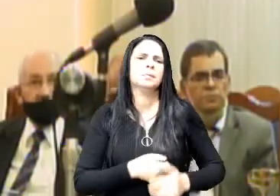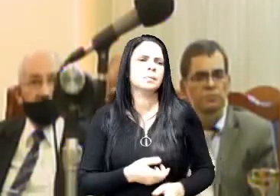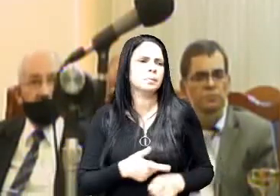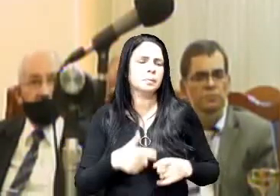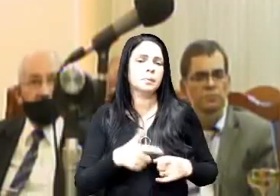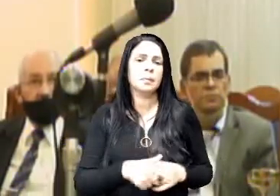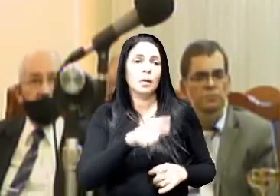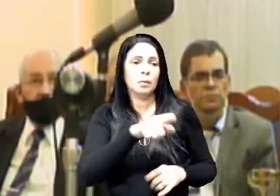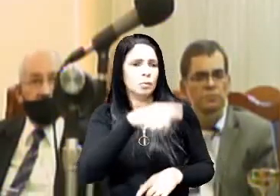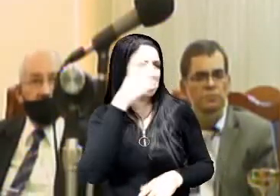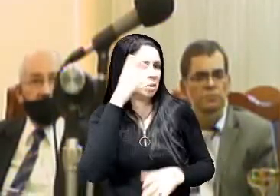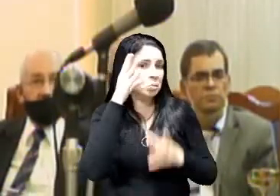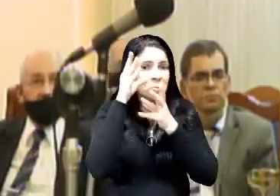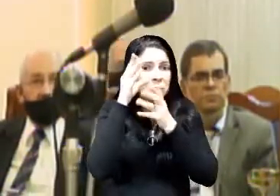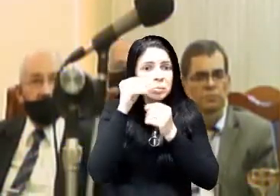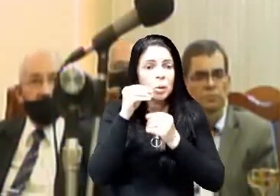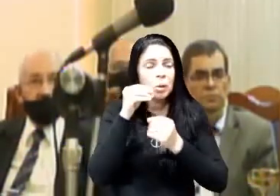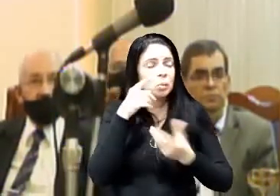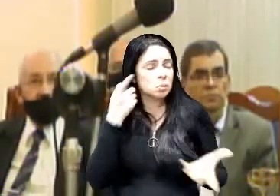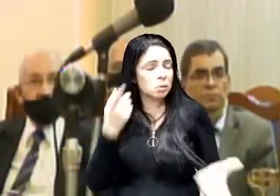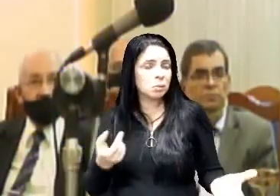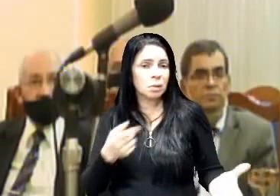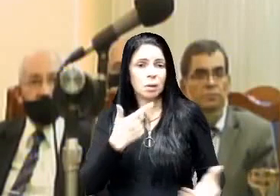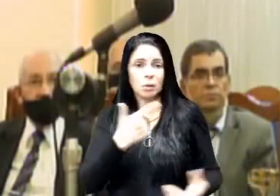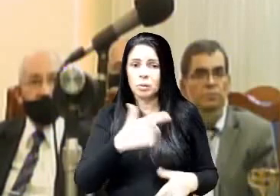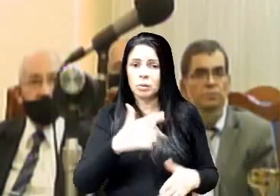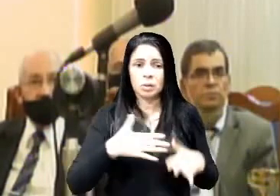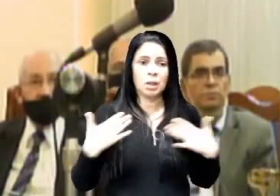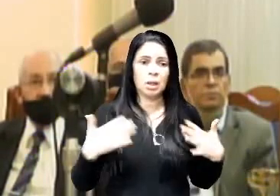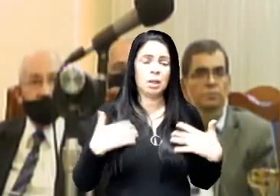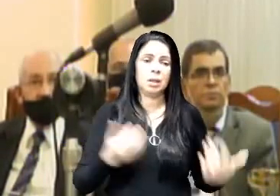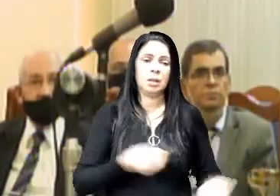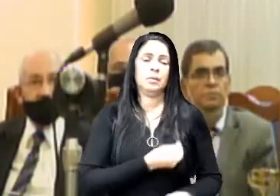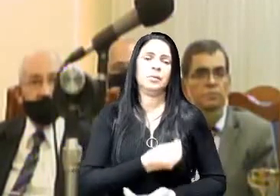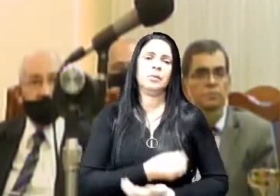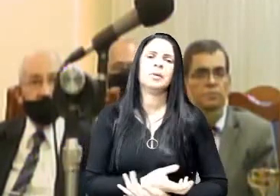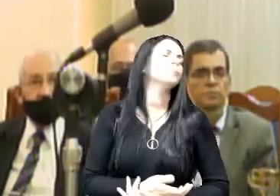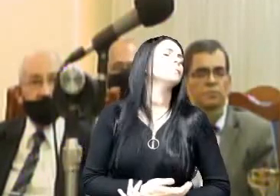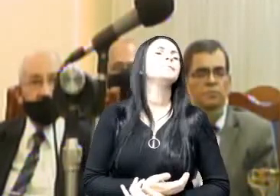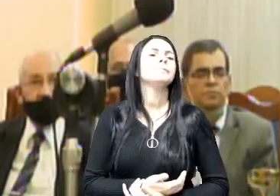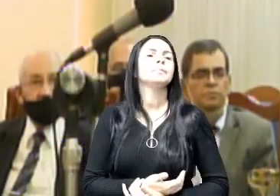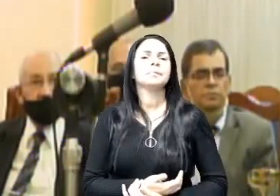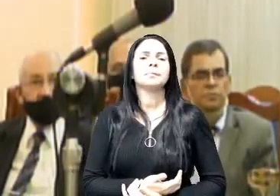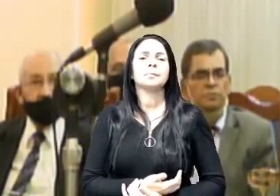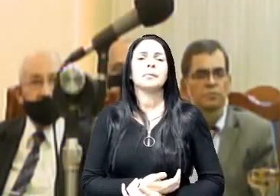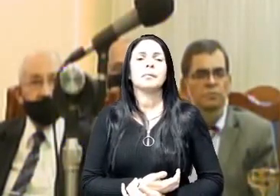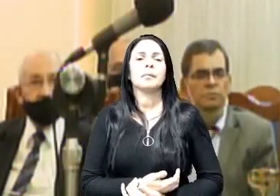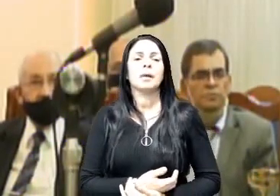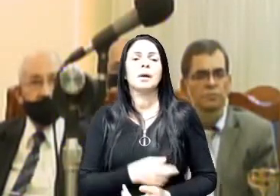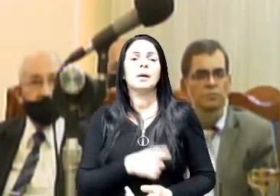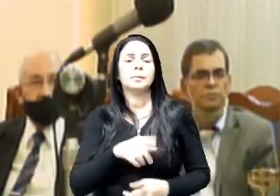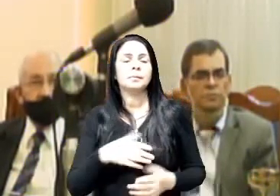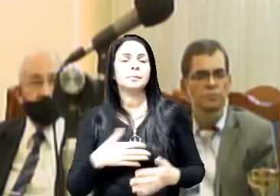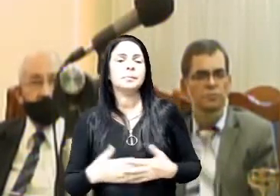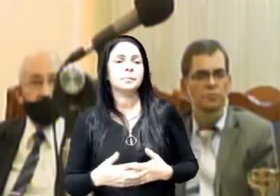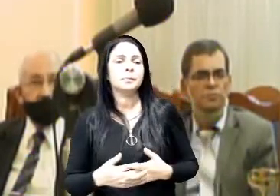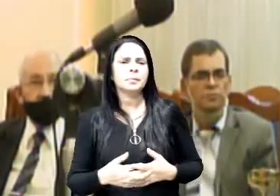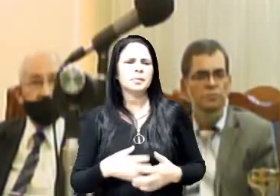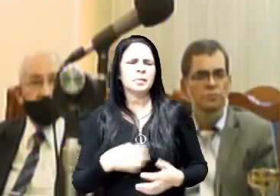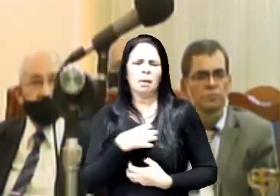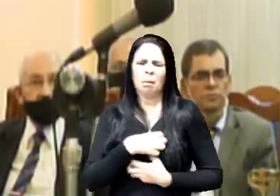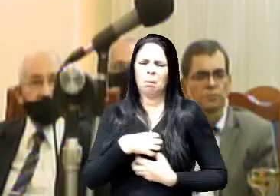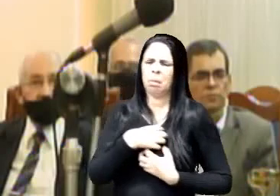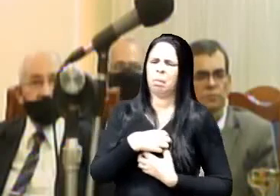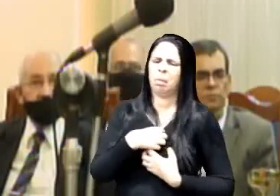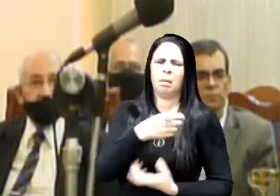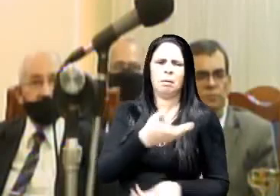que você não dorme, que você não tem a alegria de viver, que você, glória a Deus, vive